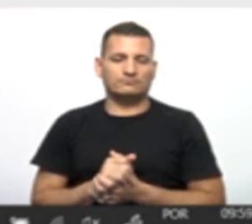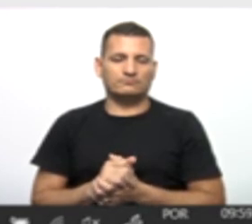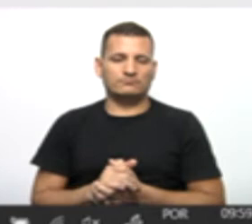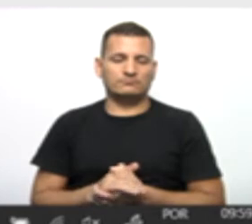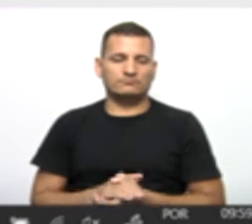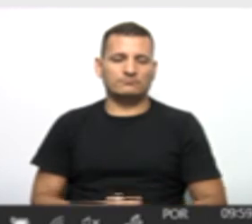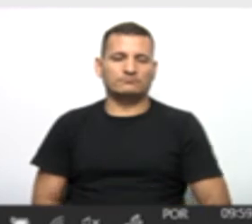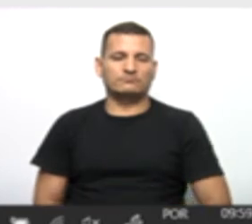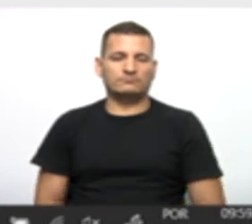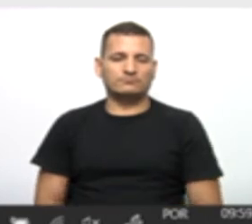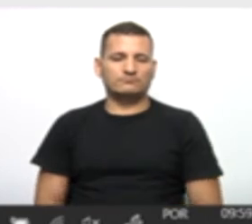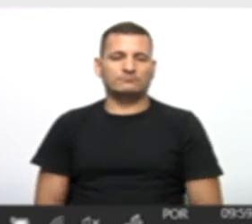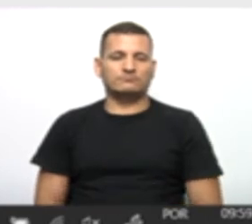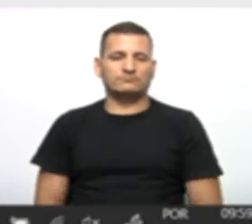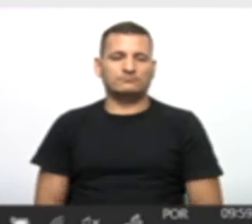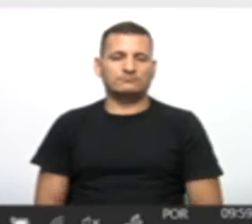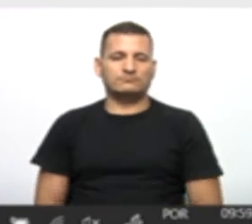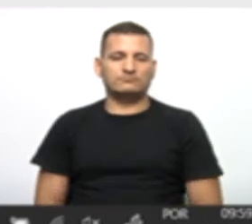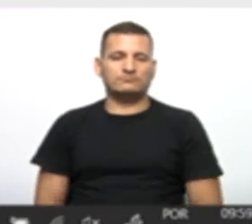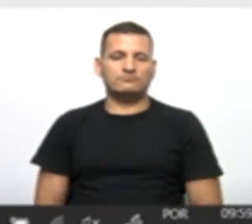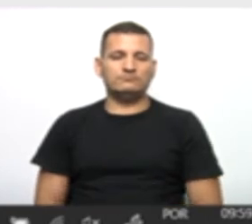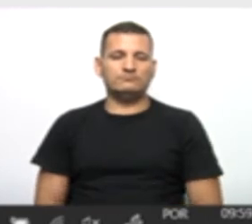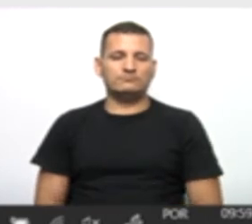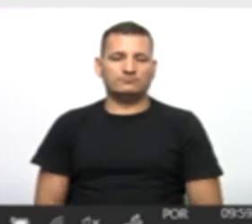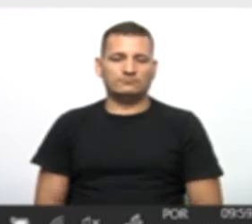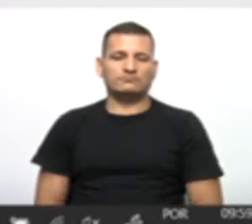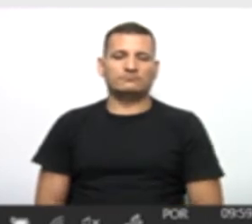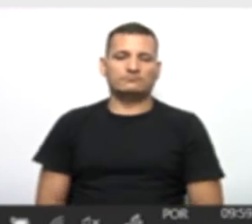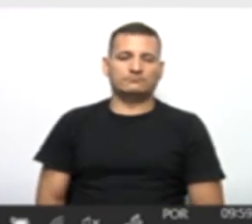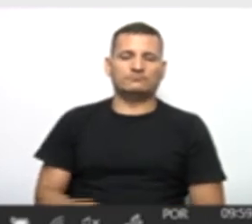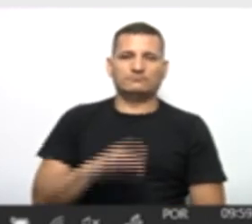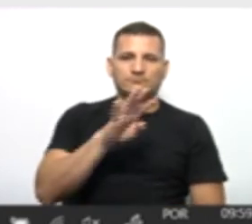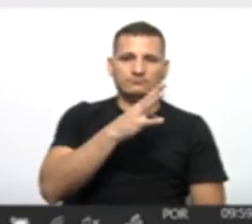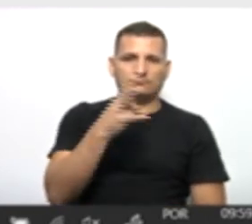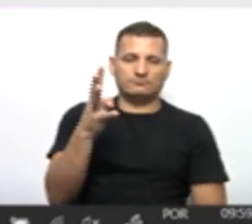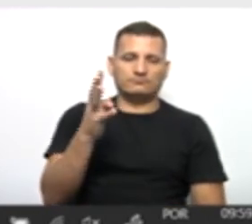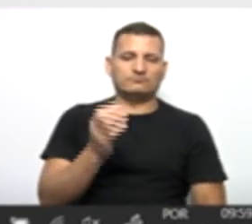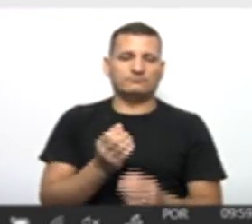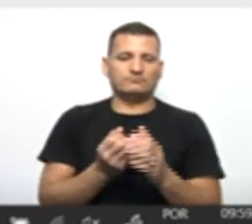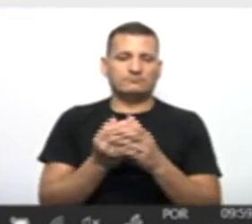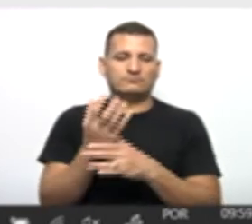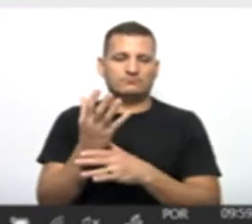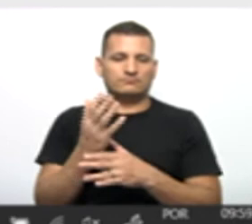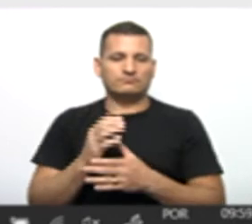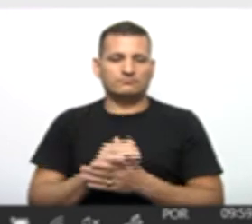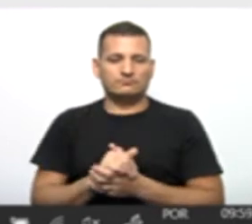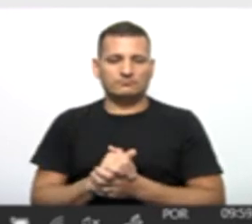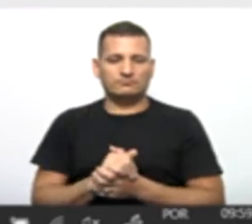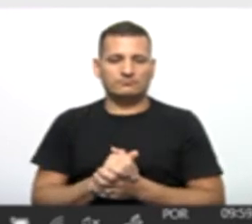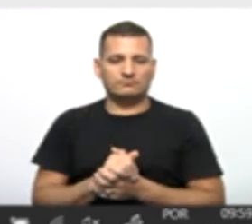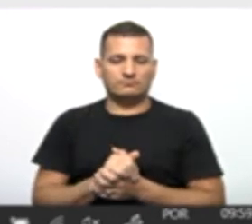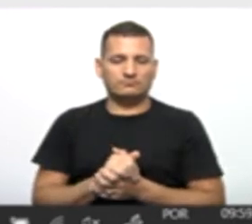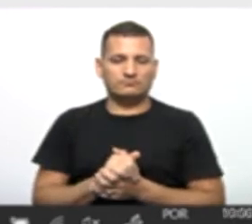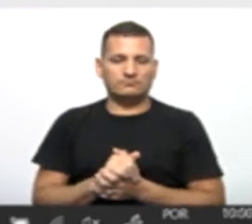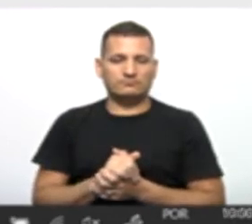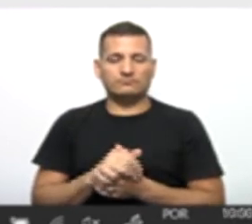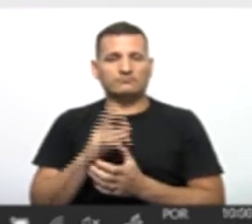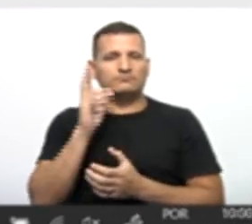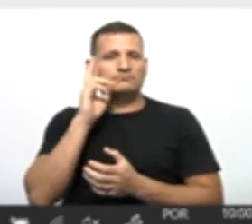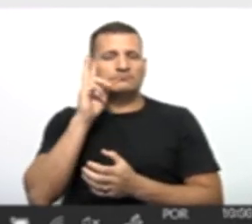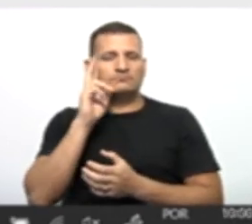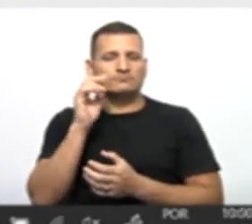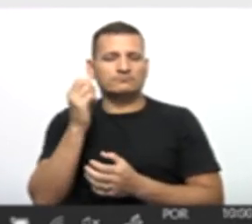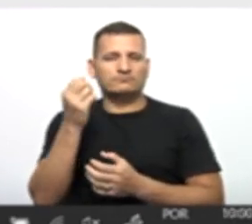Ponto e vírgula. Ok, temos aqui como foi criada a nossa tabela de disciplina. Lembra que eu falei antes para vocês que nós temos